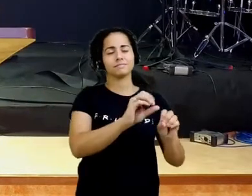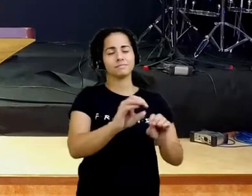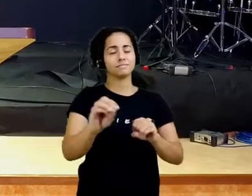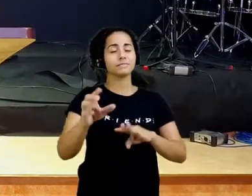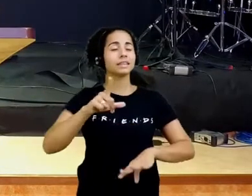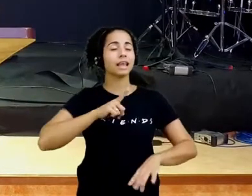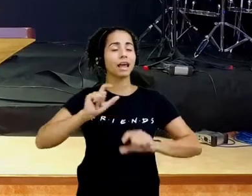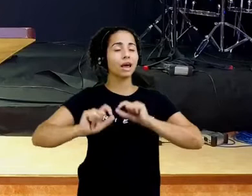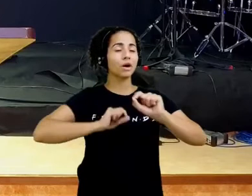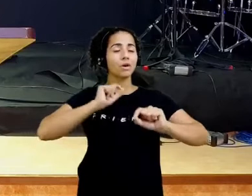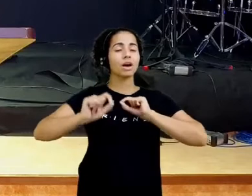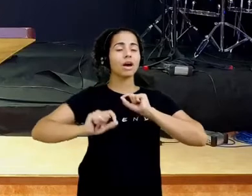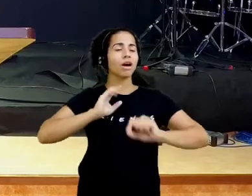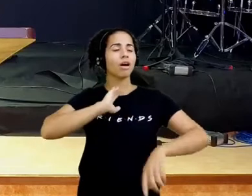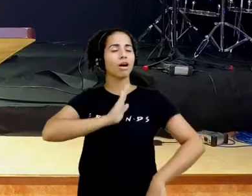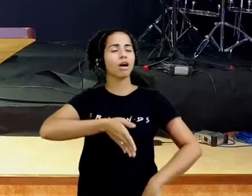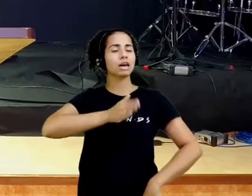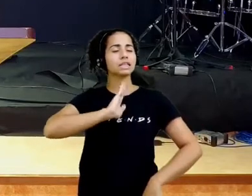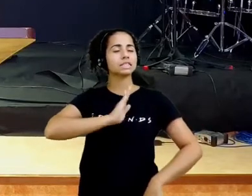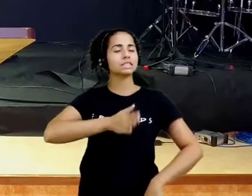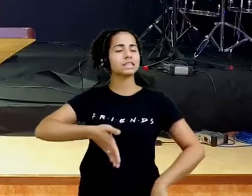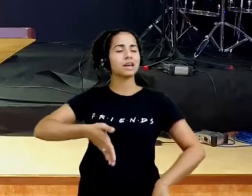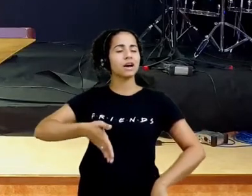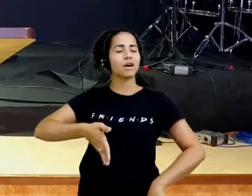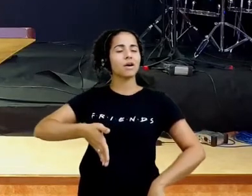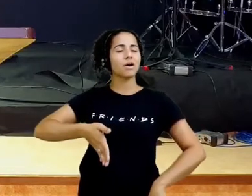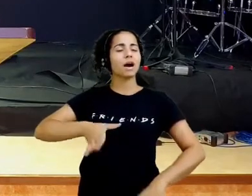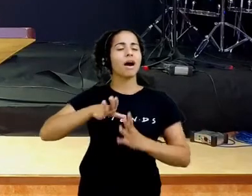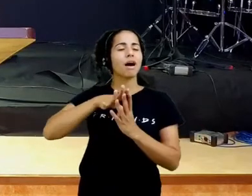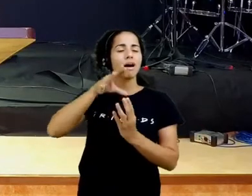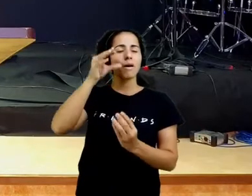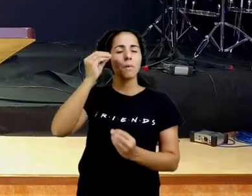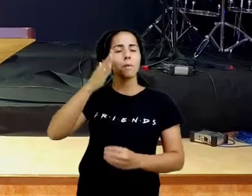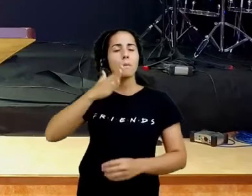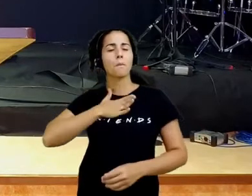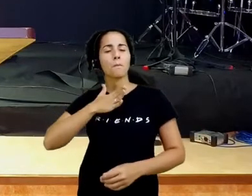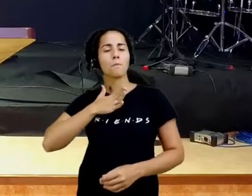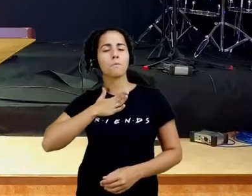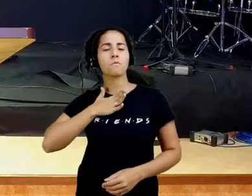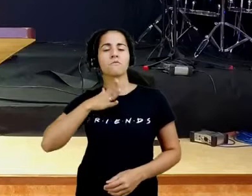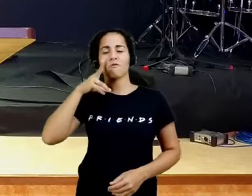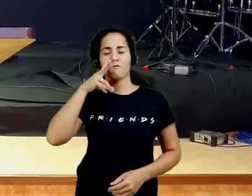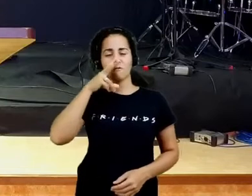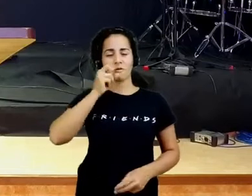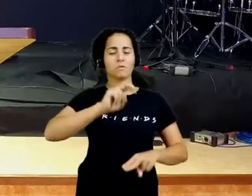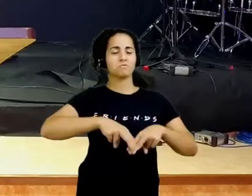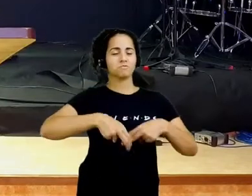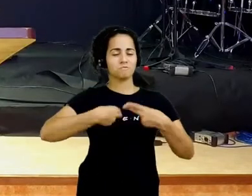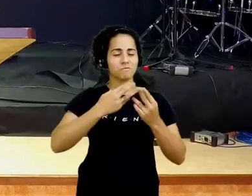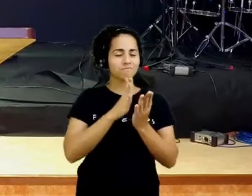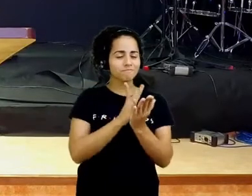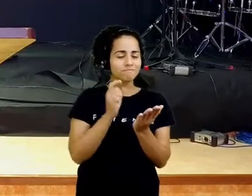para termos os nossos corações, a nossa alma alimentada pelo poder da tua